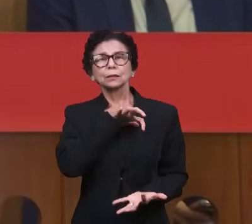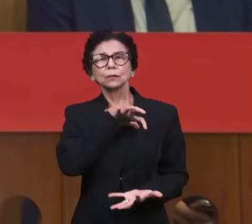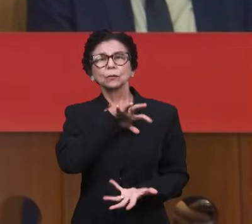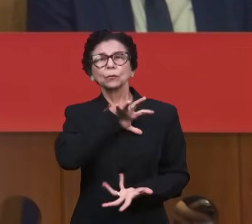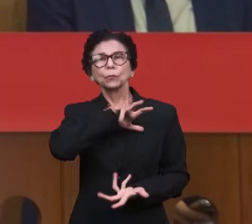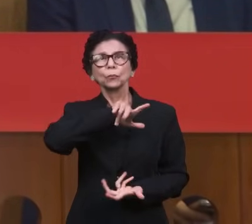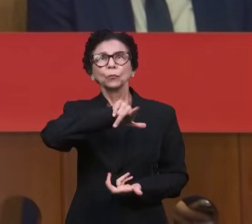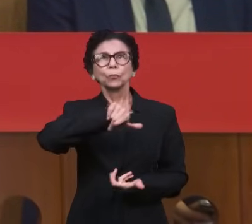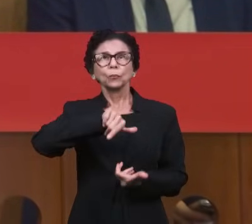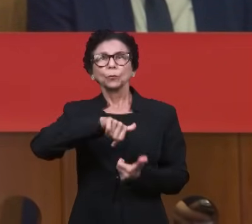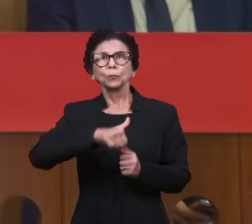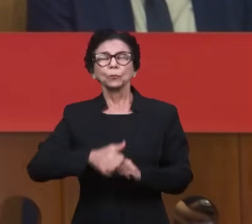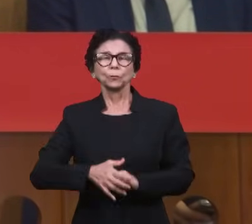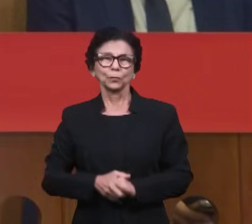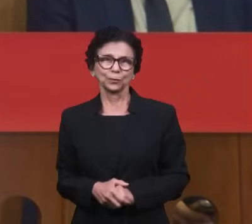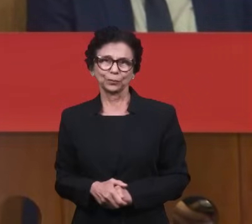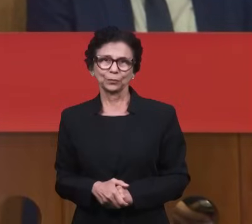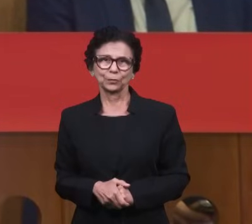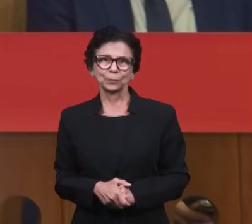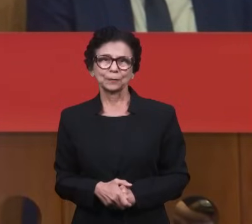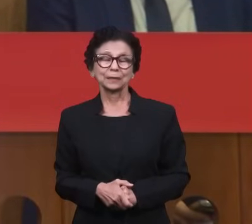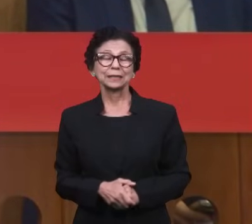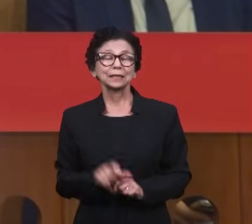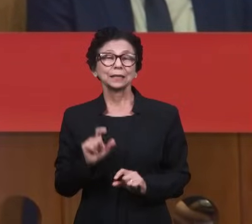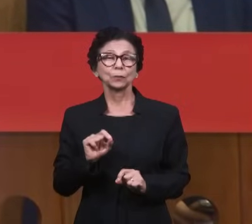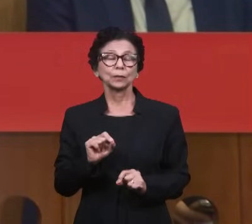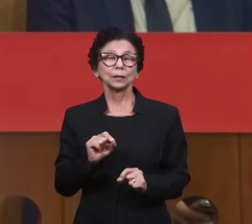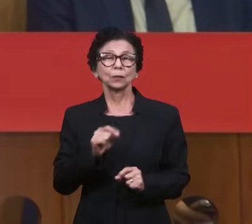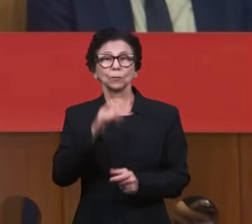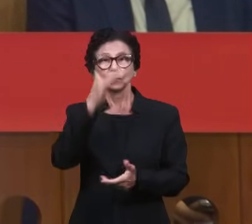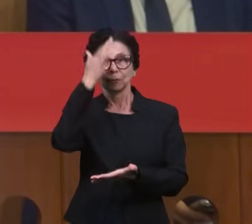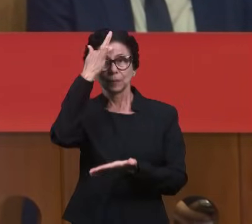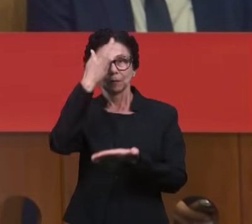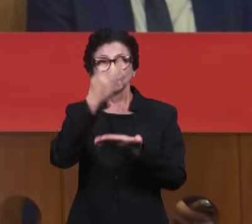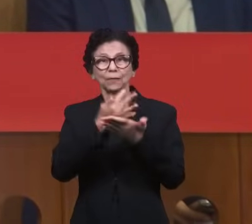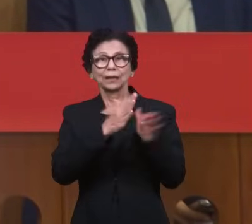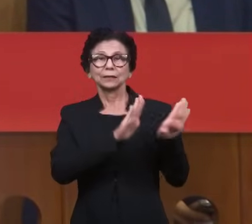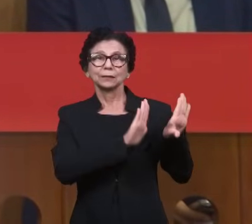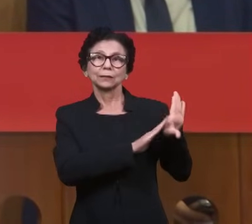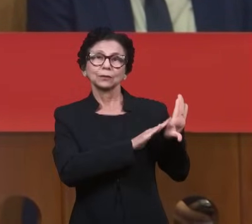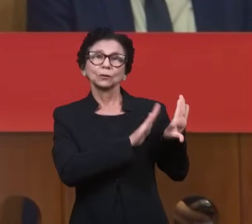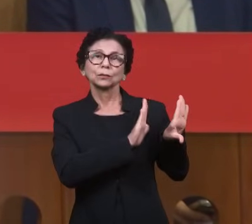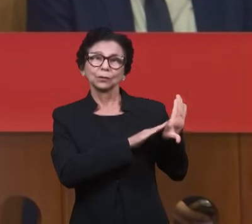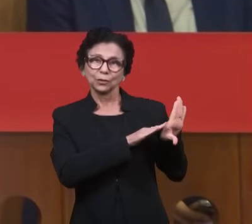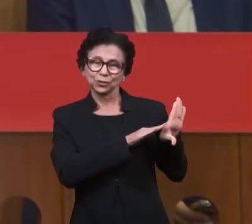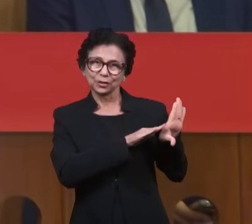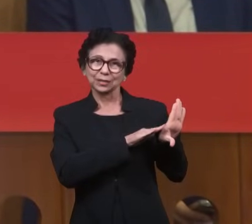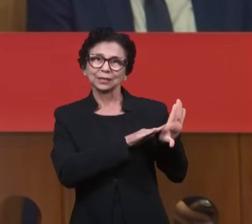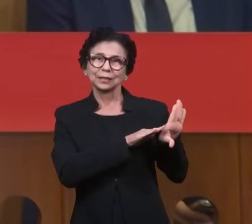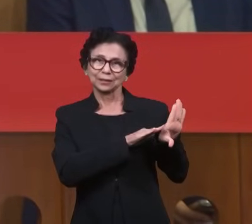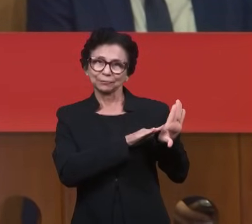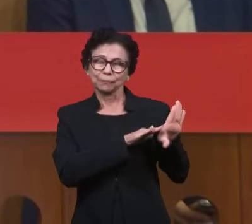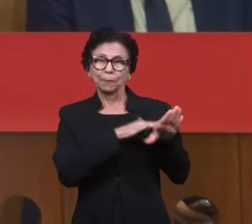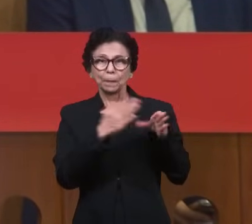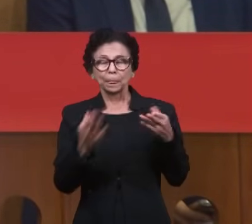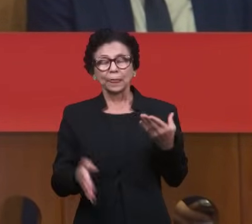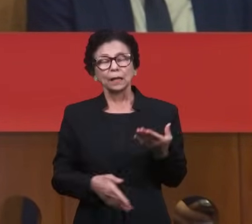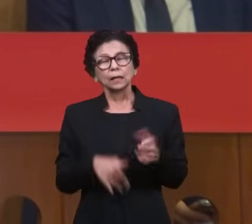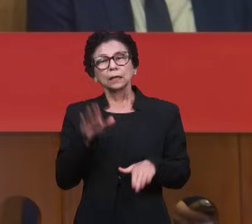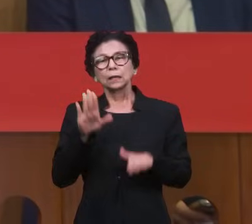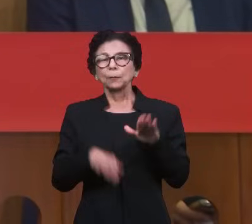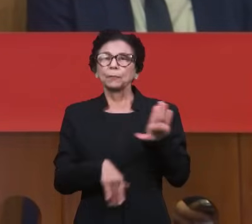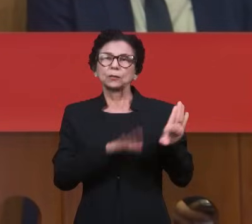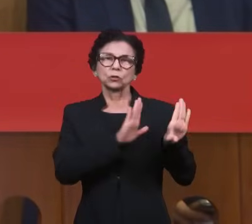que é chamada a fé ideológica. A fé ideológica, então você tem, depende da